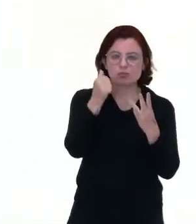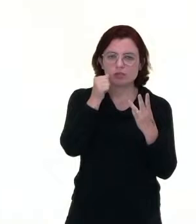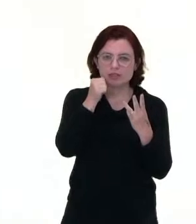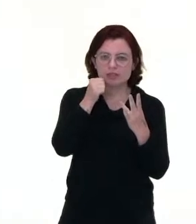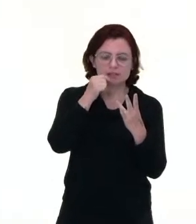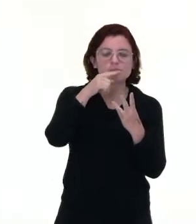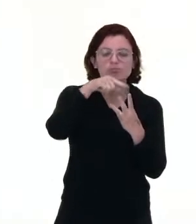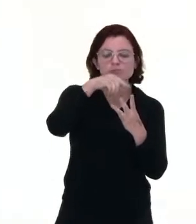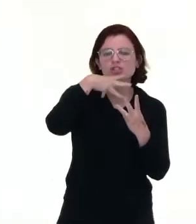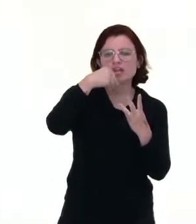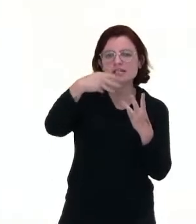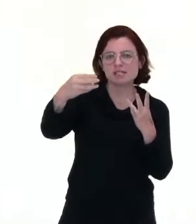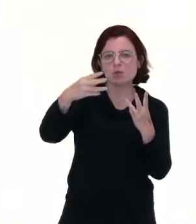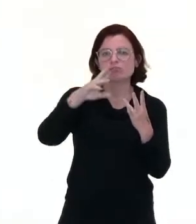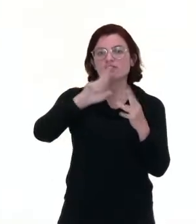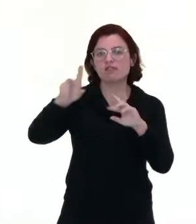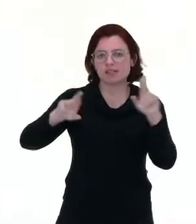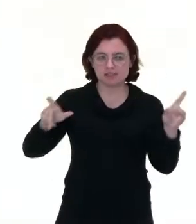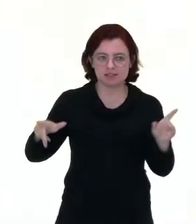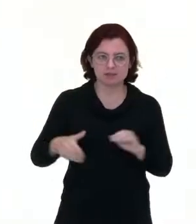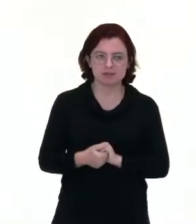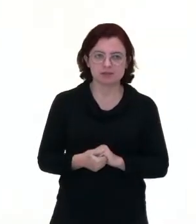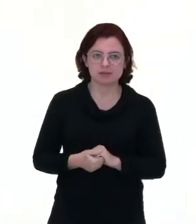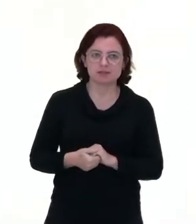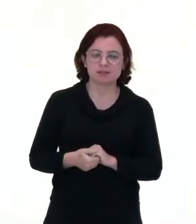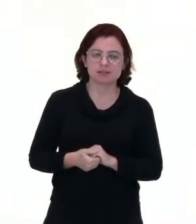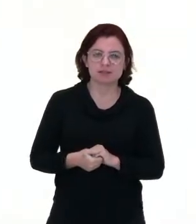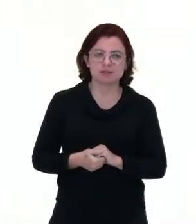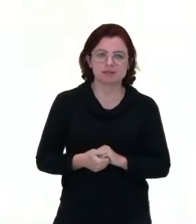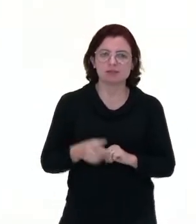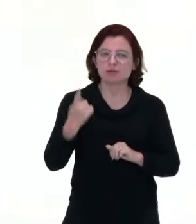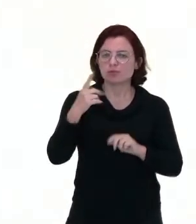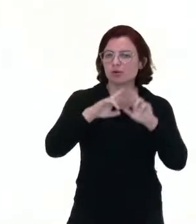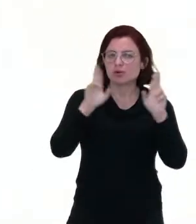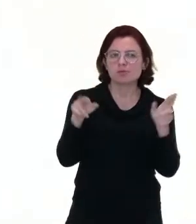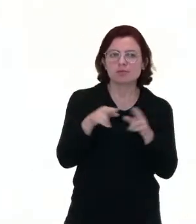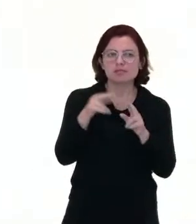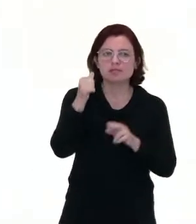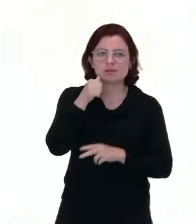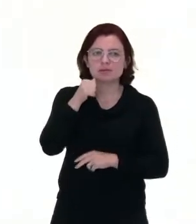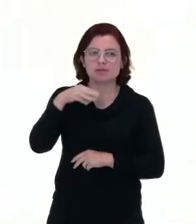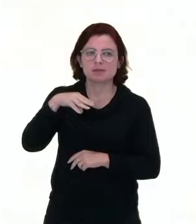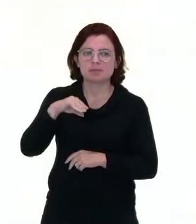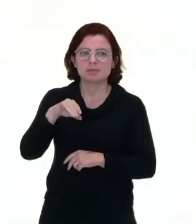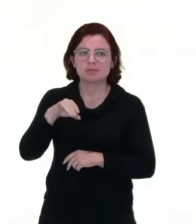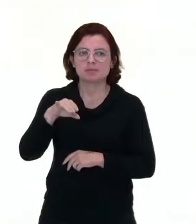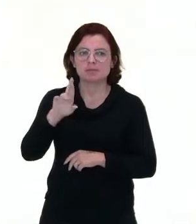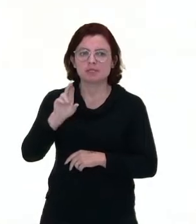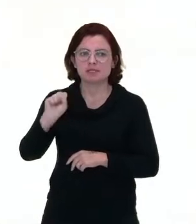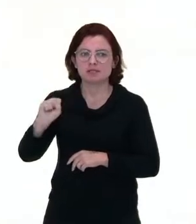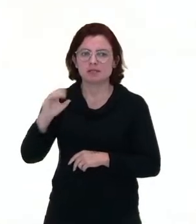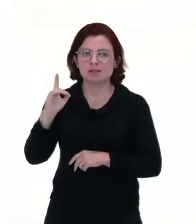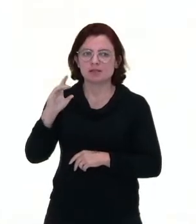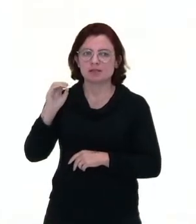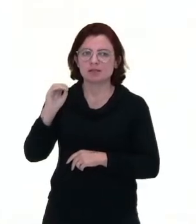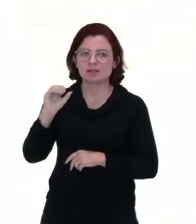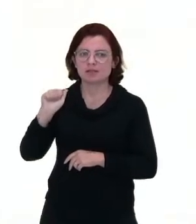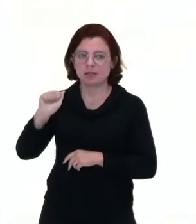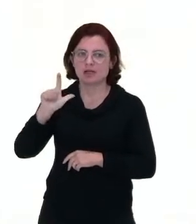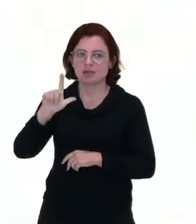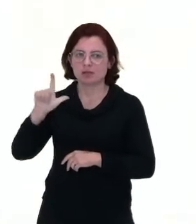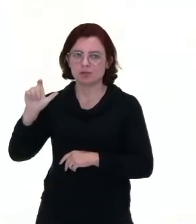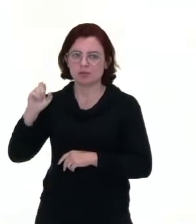3 gerações diferentes. Numa releitura do romance de Mrs. Dalloway, de Virginia Woolf, baseado no